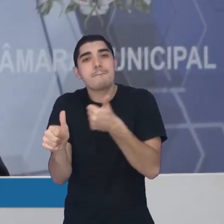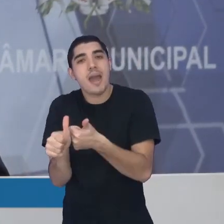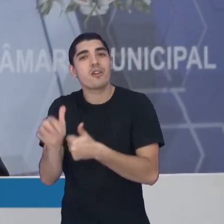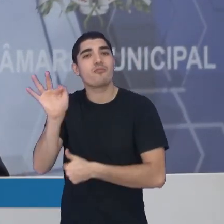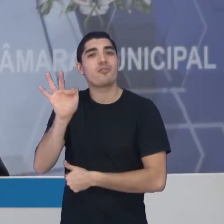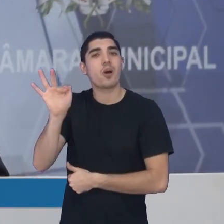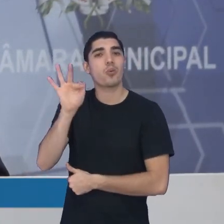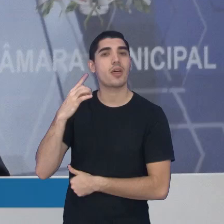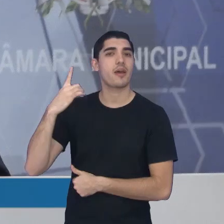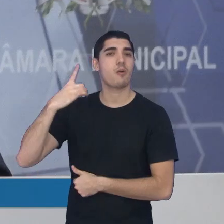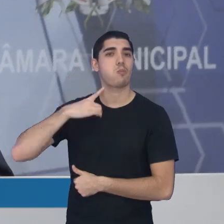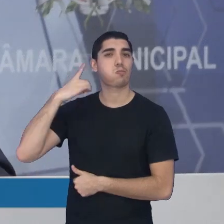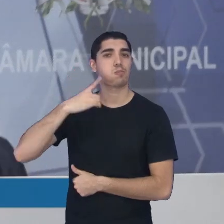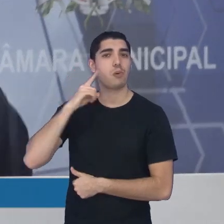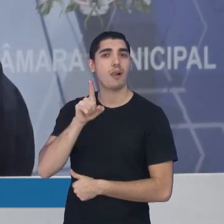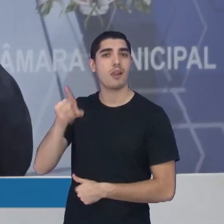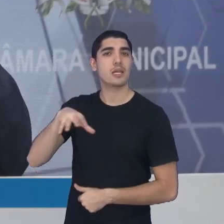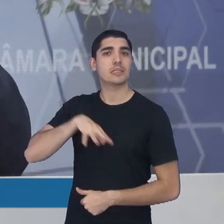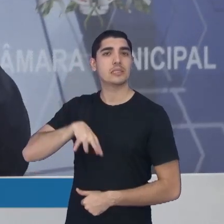Direito.